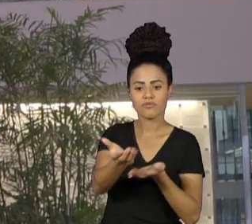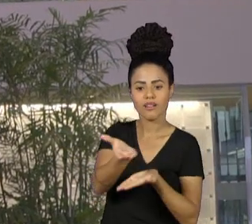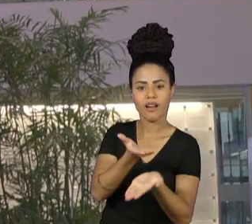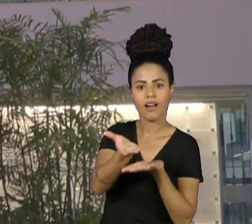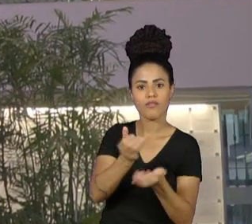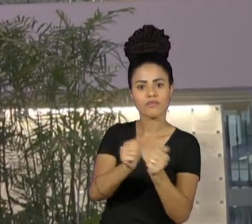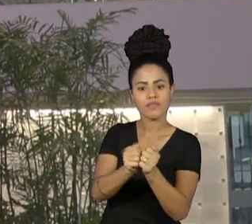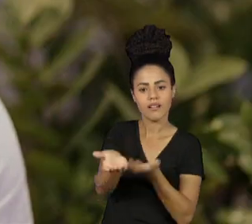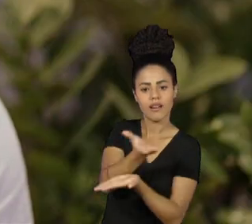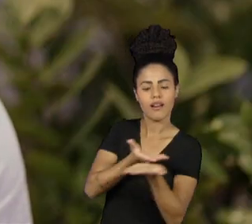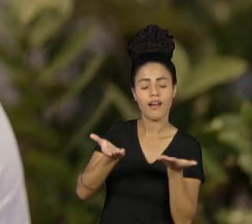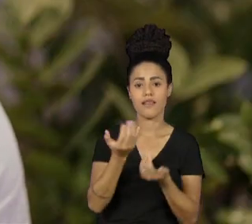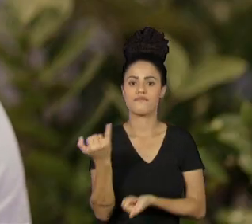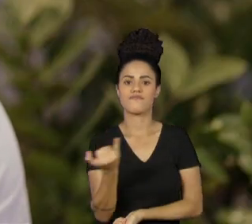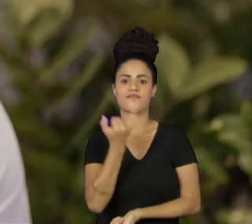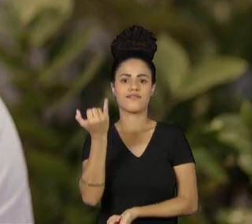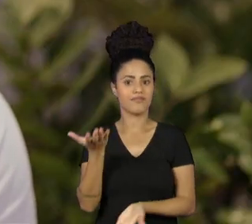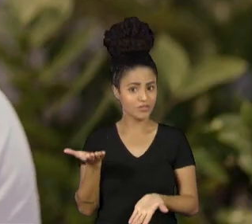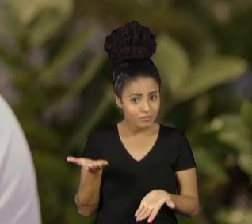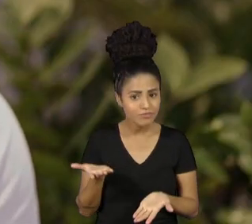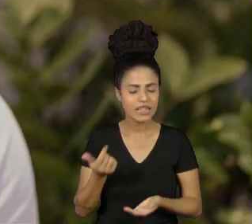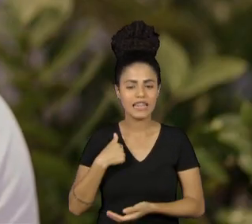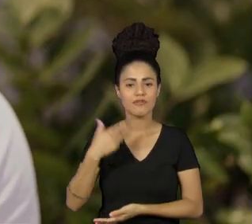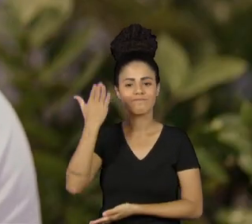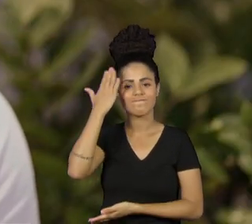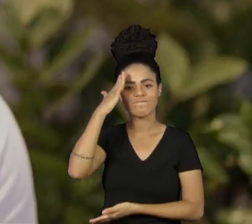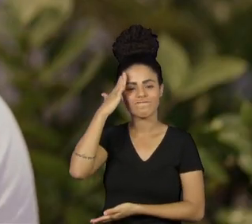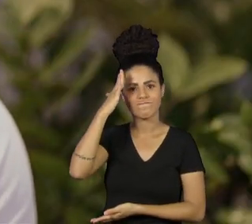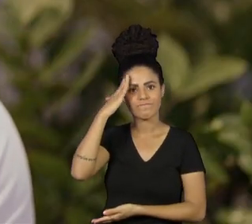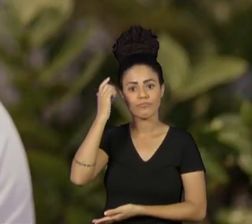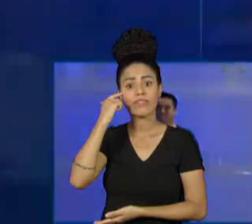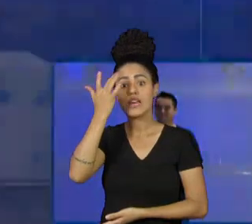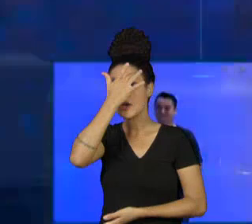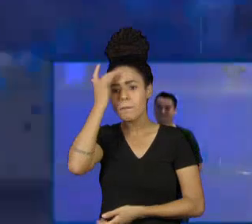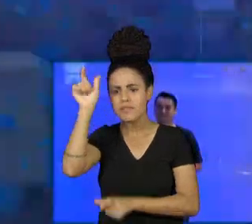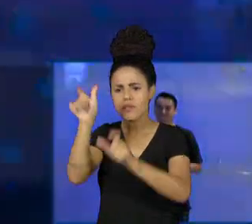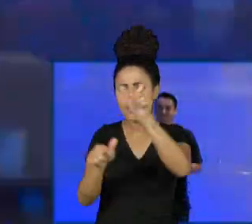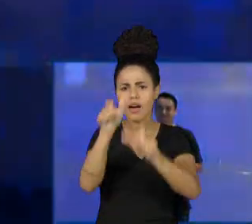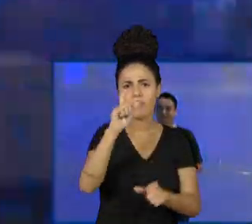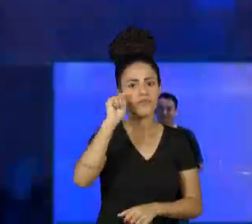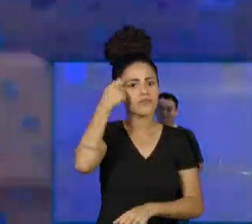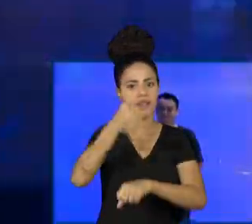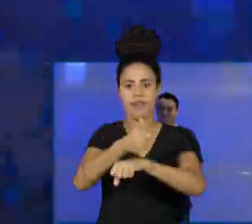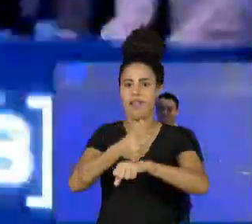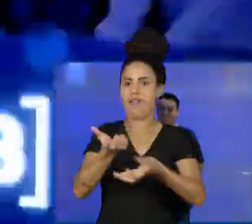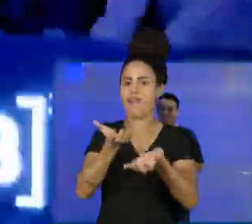isso que eu acredito. Eu quero que a B3 cada vez mais tenha profissionais negros.